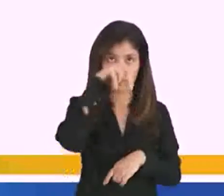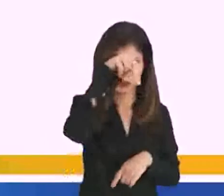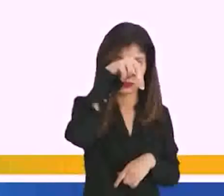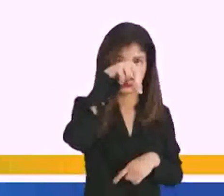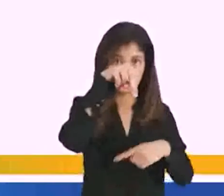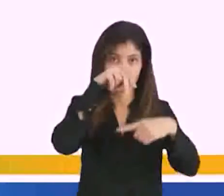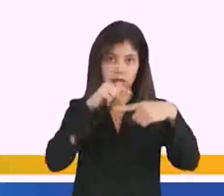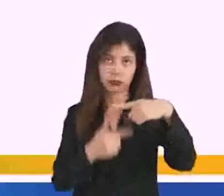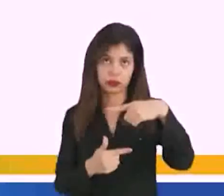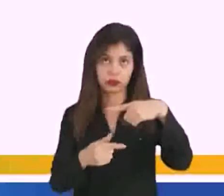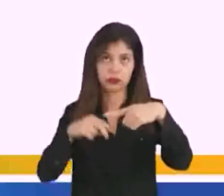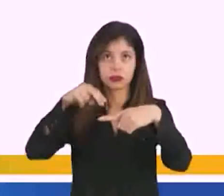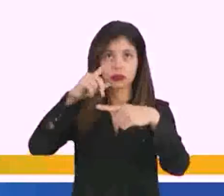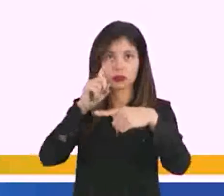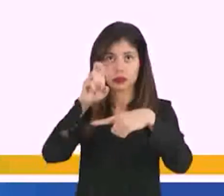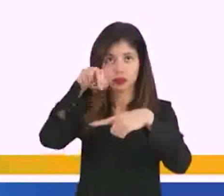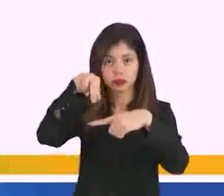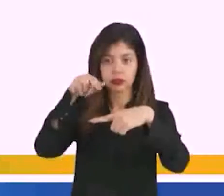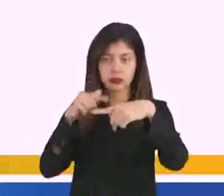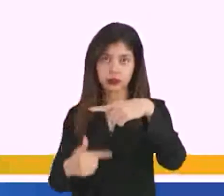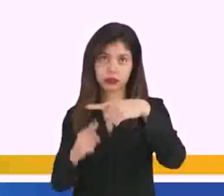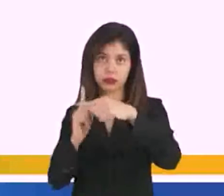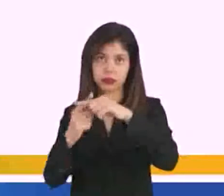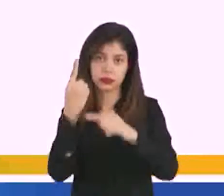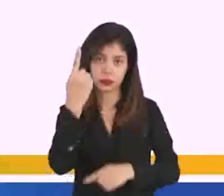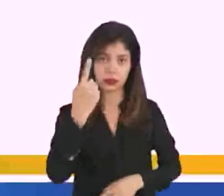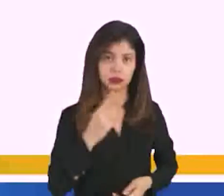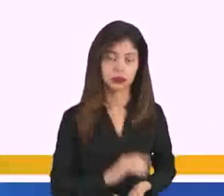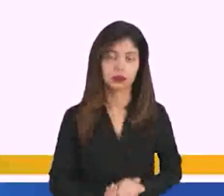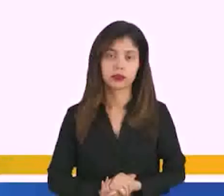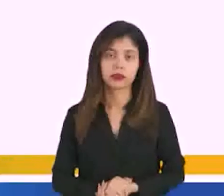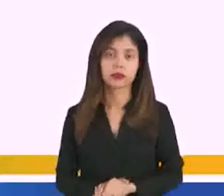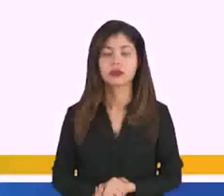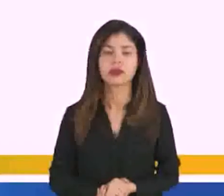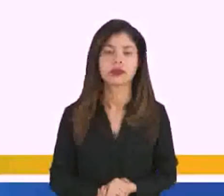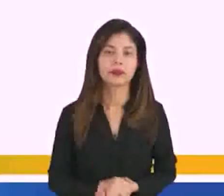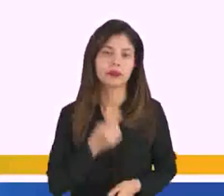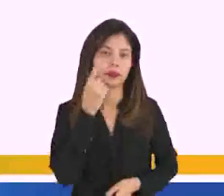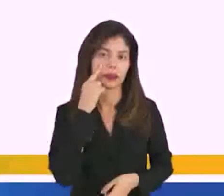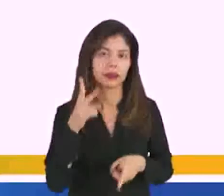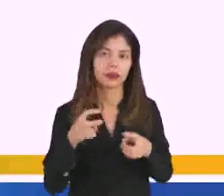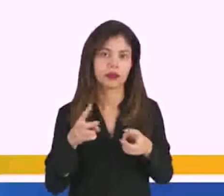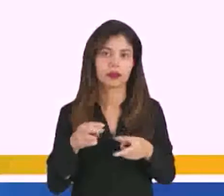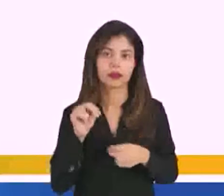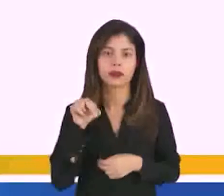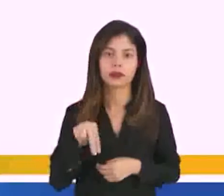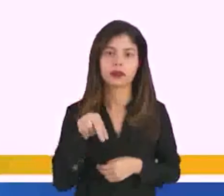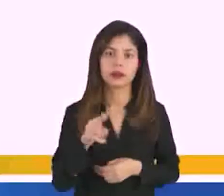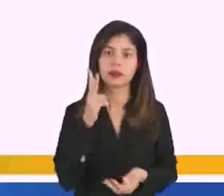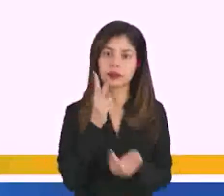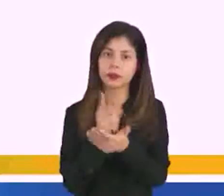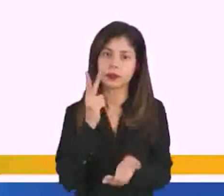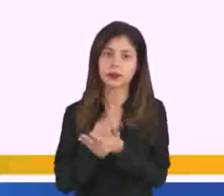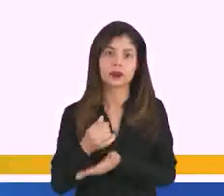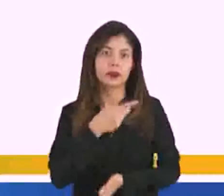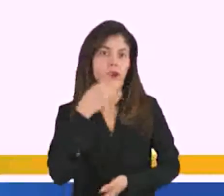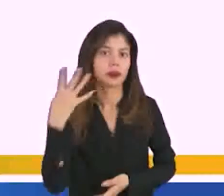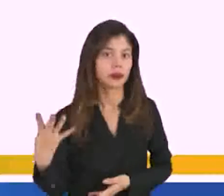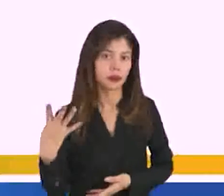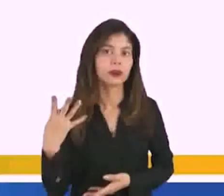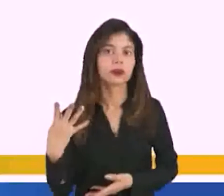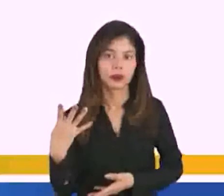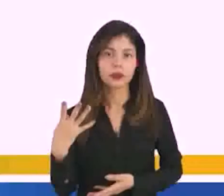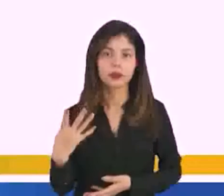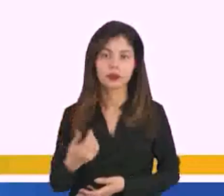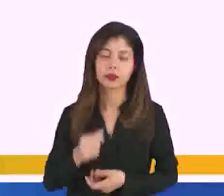posições n sobre 2 e n sobre 2 mais 1. Observe que n é sempre a